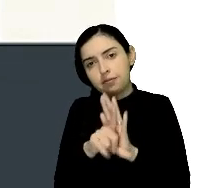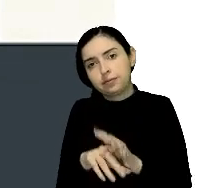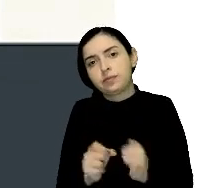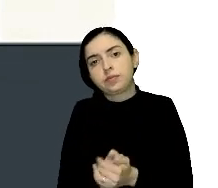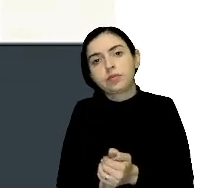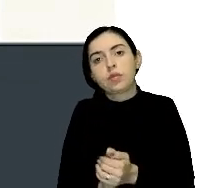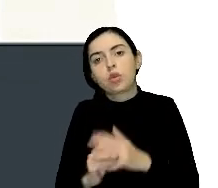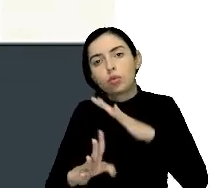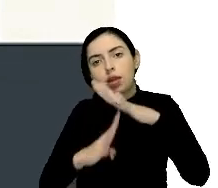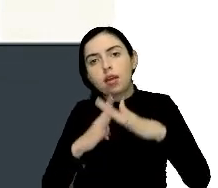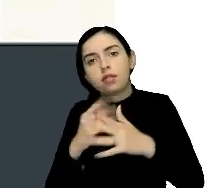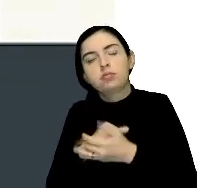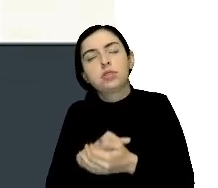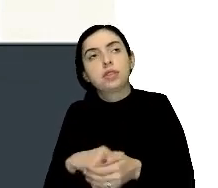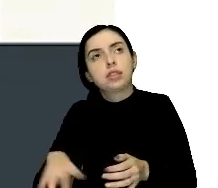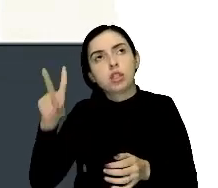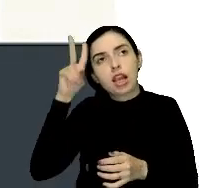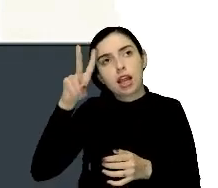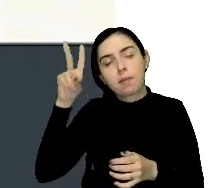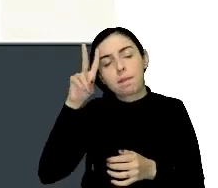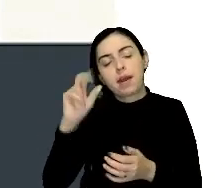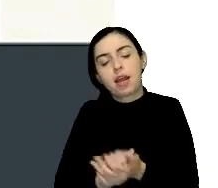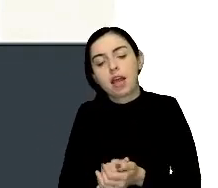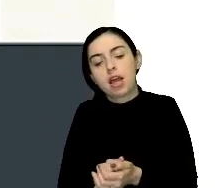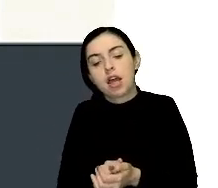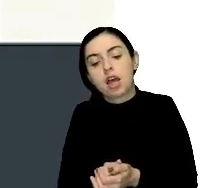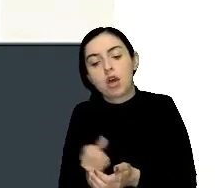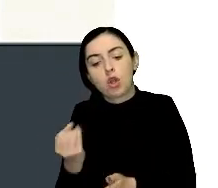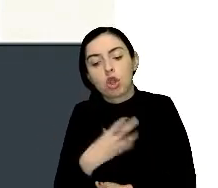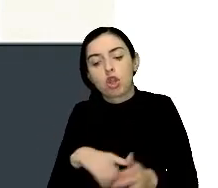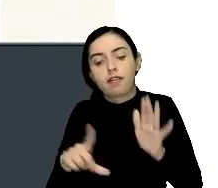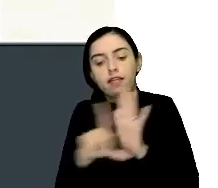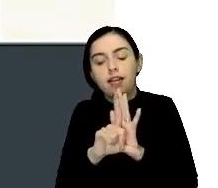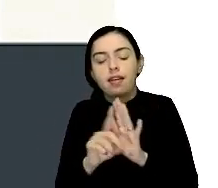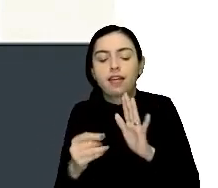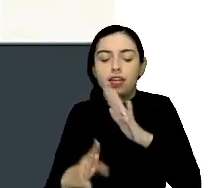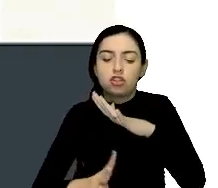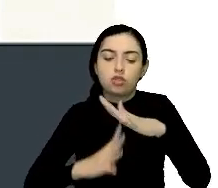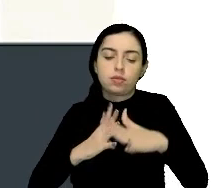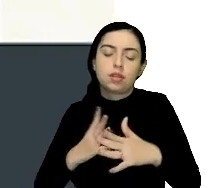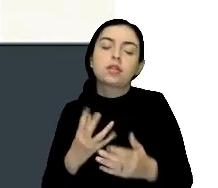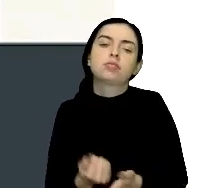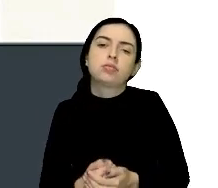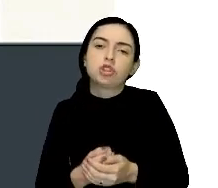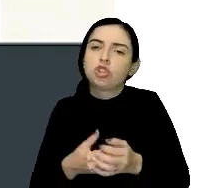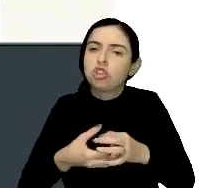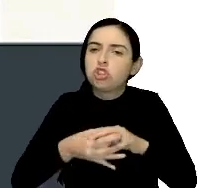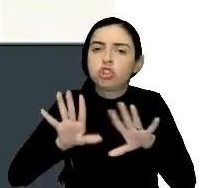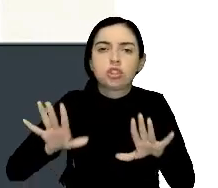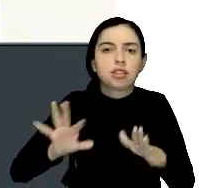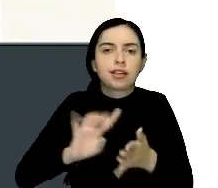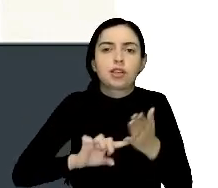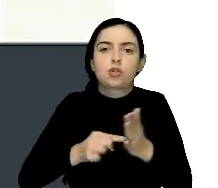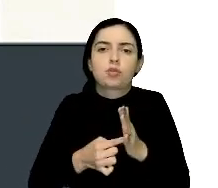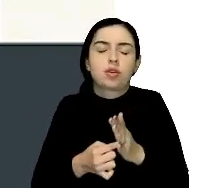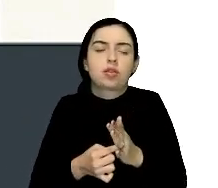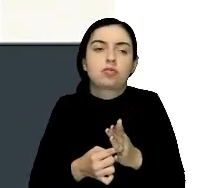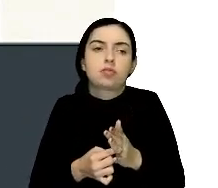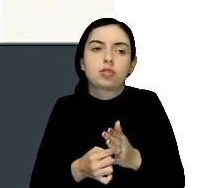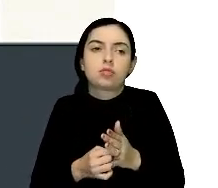Sobre refugiados, só lembrar, né? A nova lei de imigração expressamente exclui a sua aplicação para os casos de